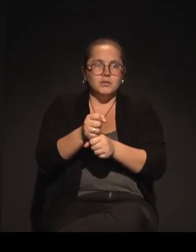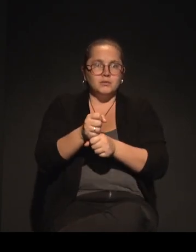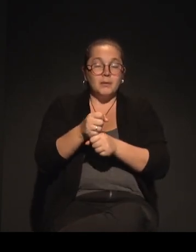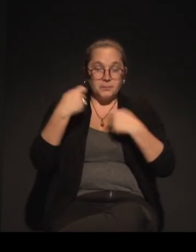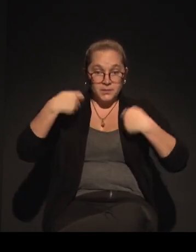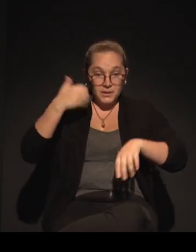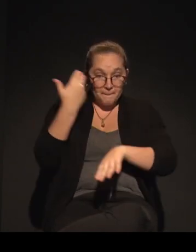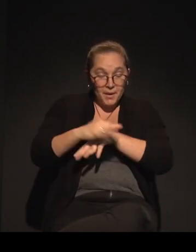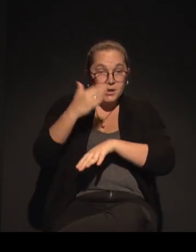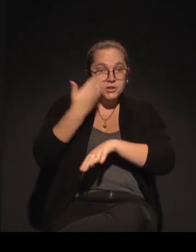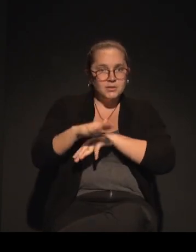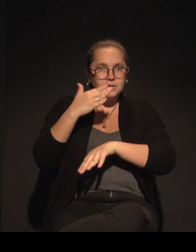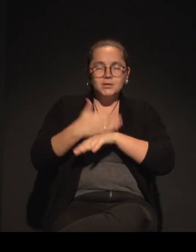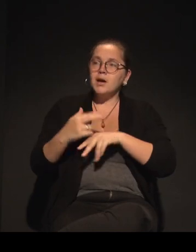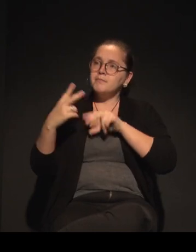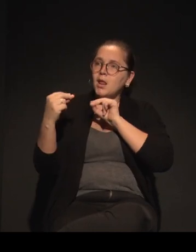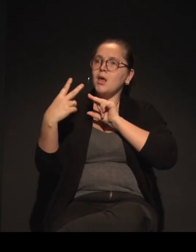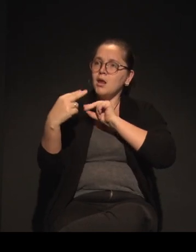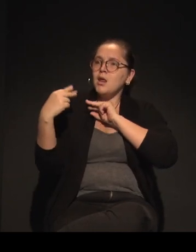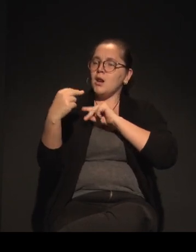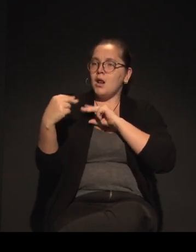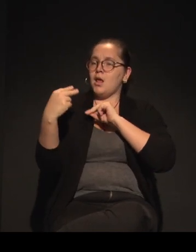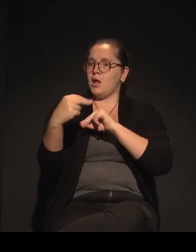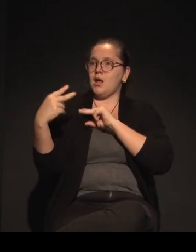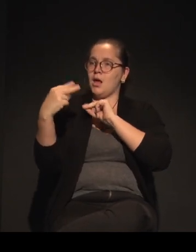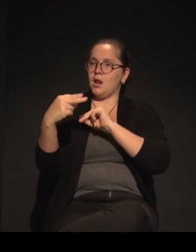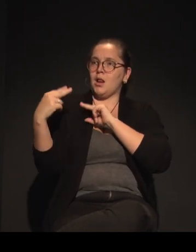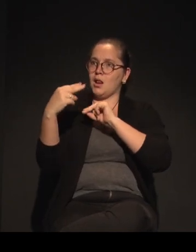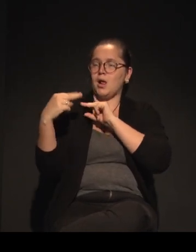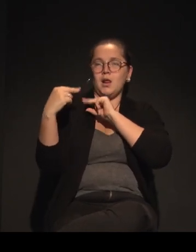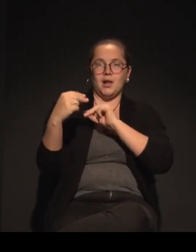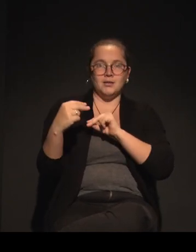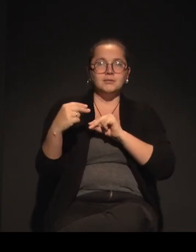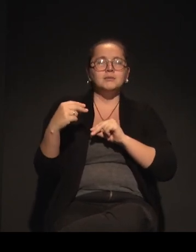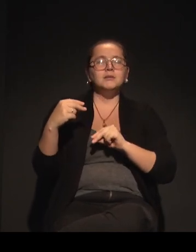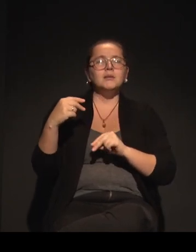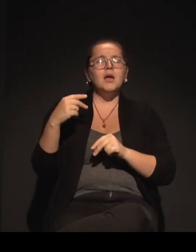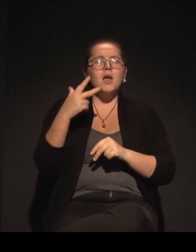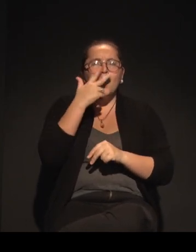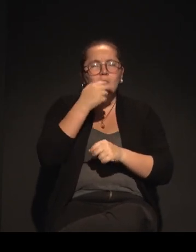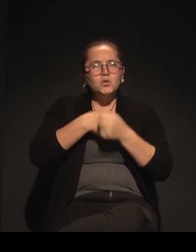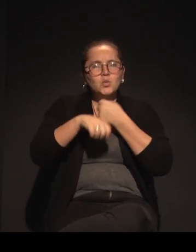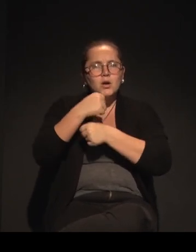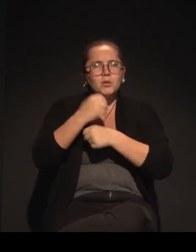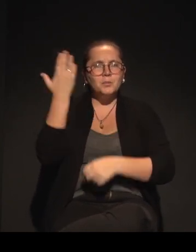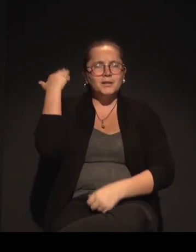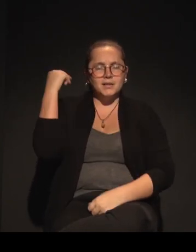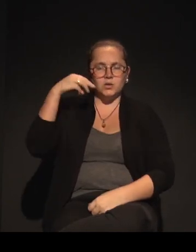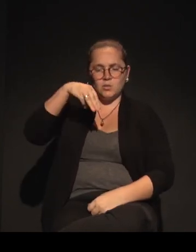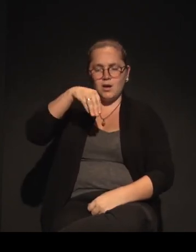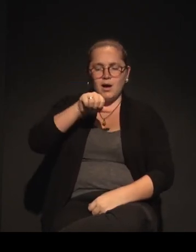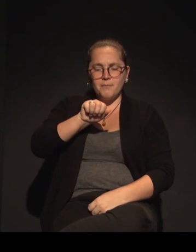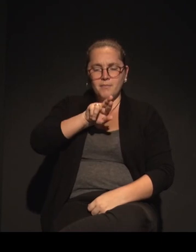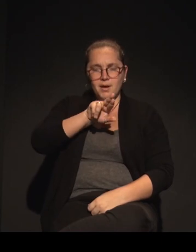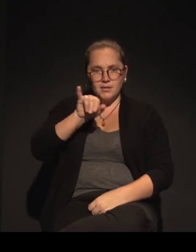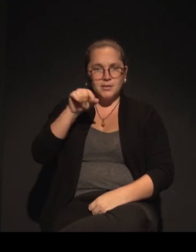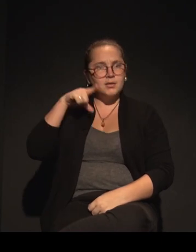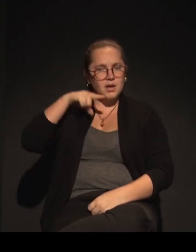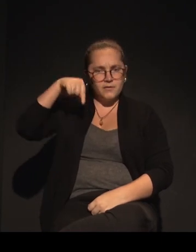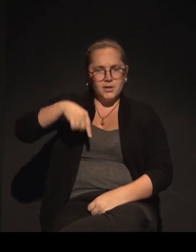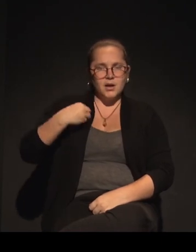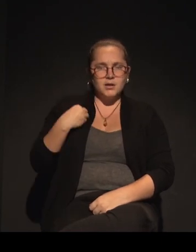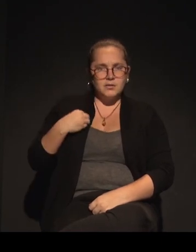né então assim a gente está no processo é de acho que a maria teve que o ano no ano passado nem falou um pouco sobre esse trabalho